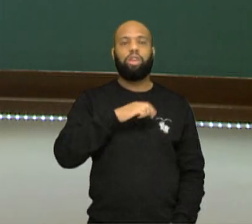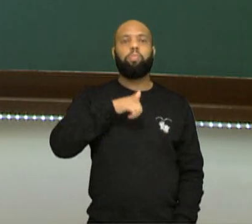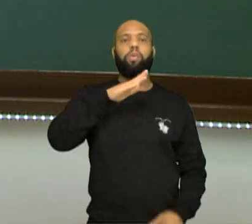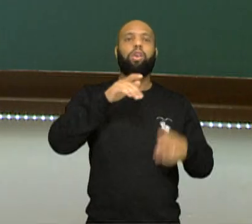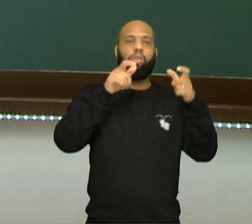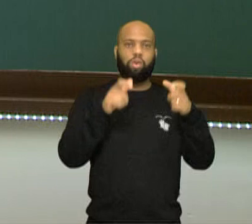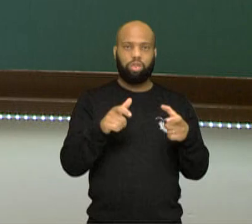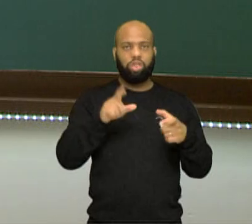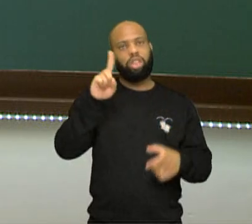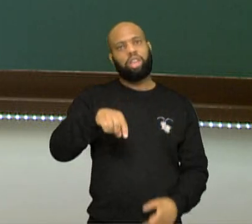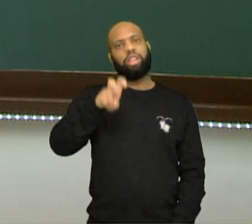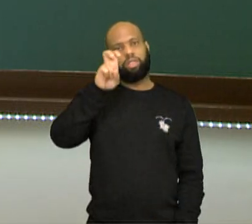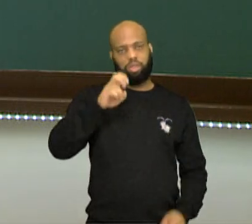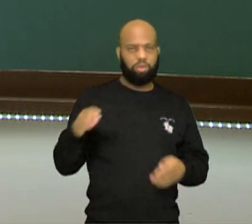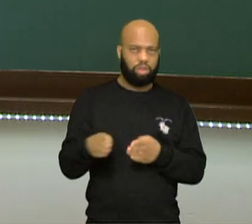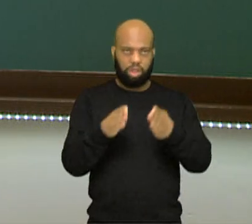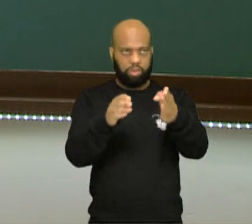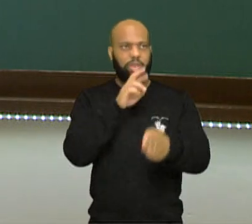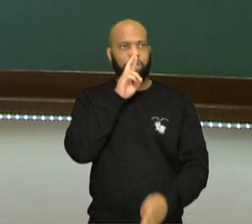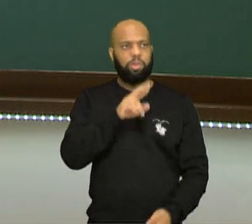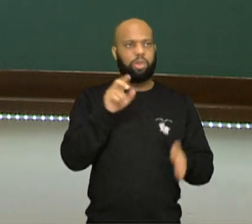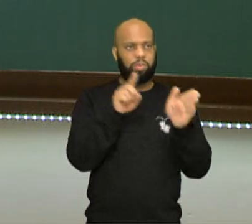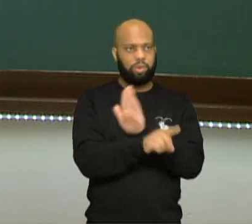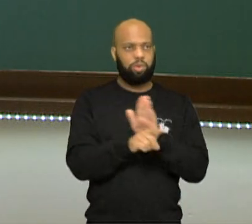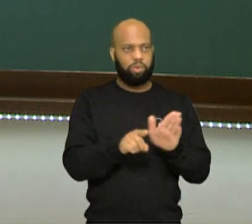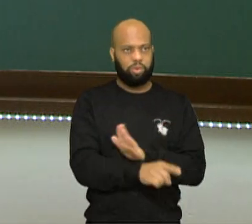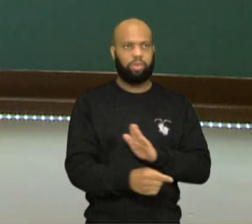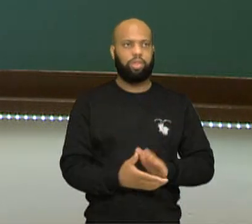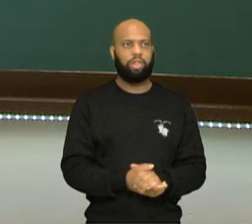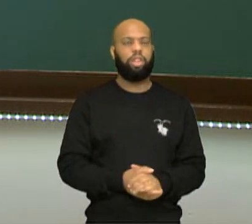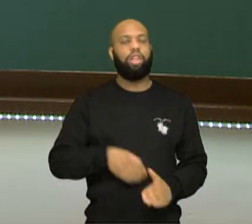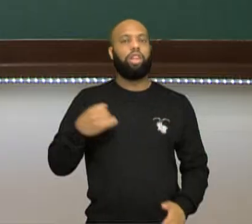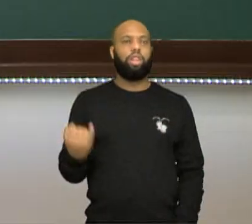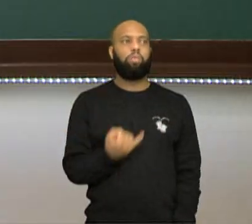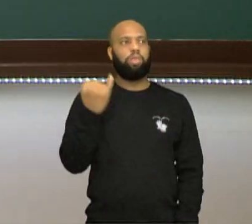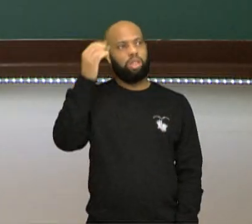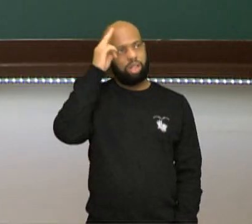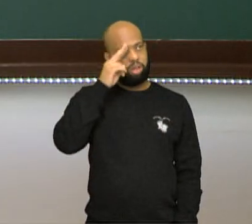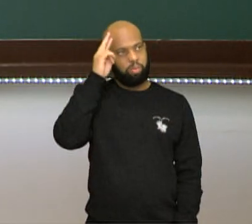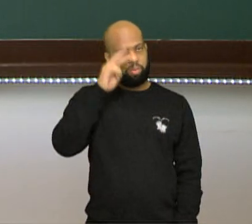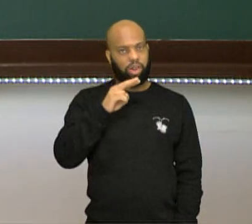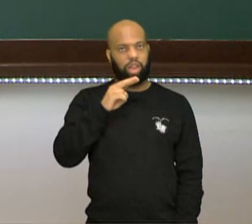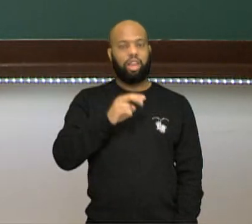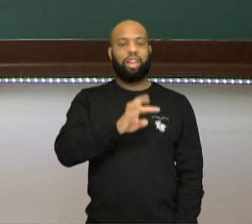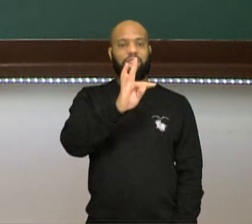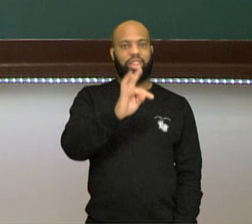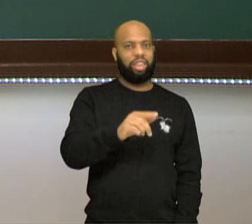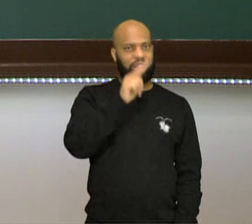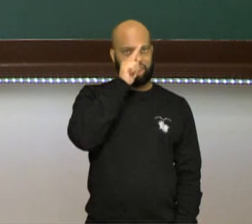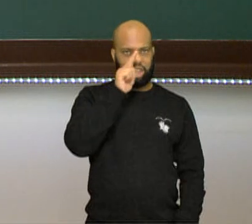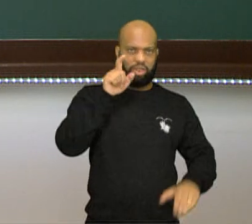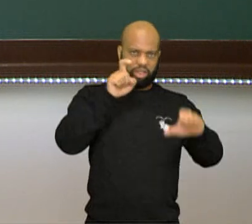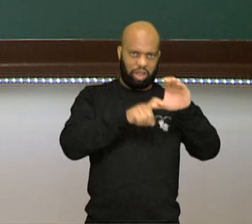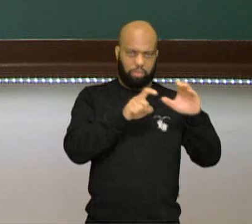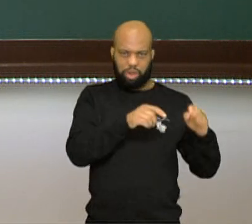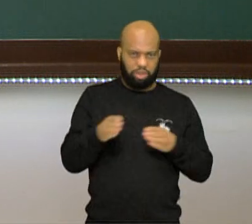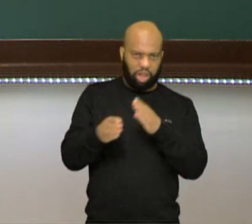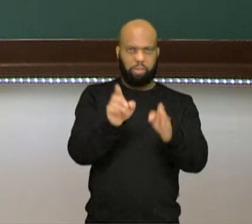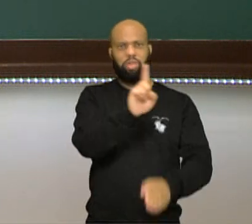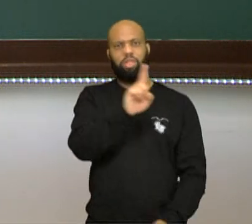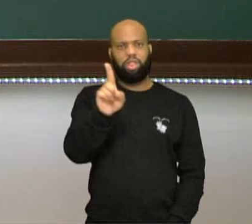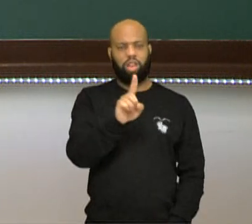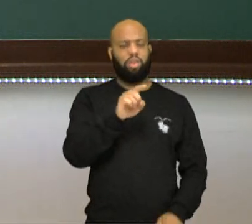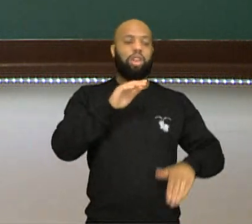5, que é a resposta do nosso problema, ok? Lembre-se que o trabalho não depende da trajetória. Depende do ponto de saída e do